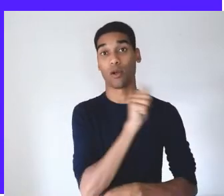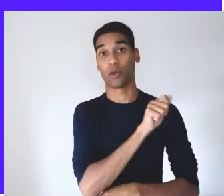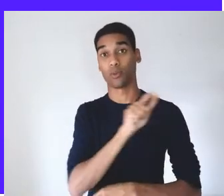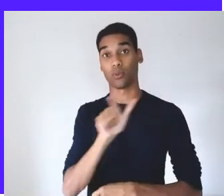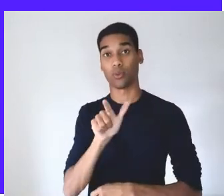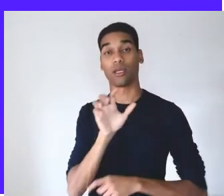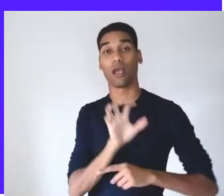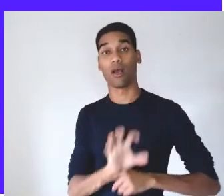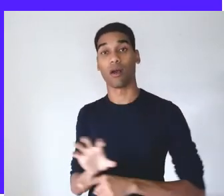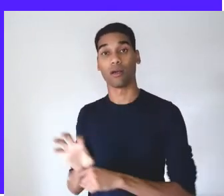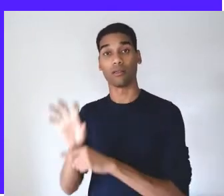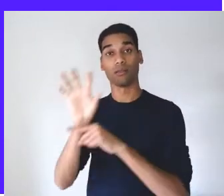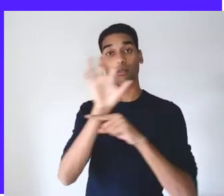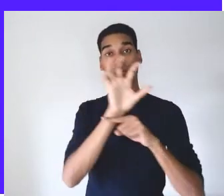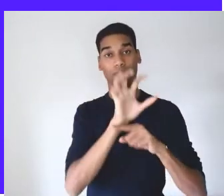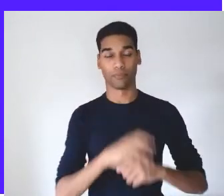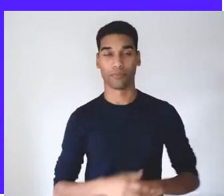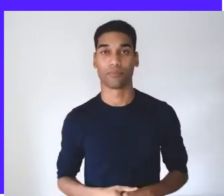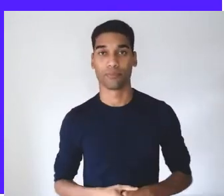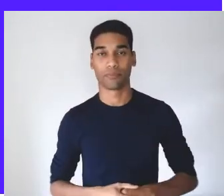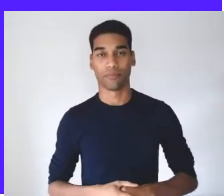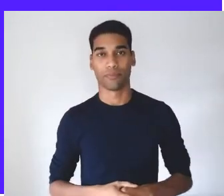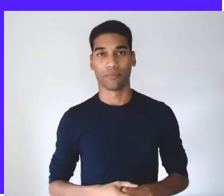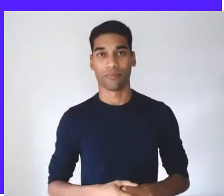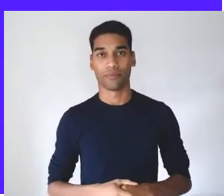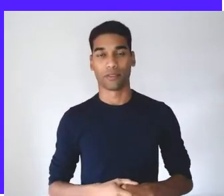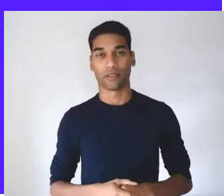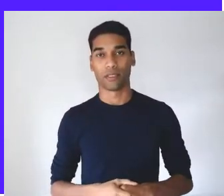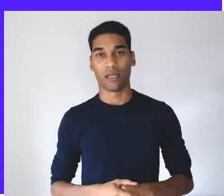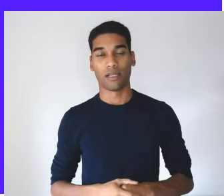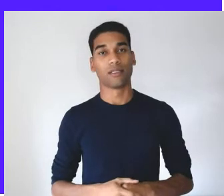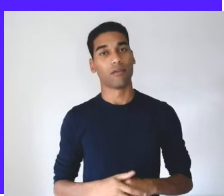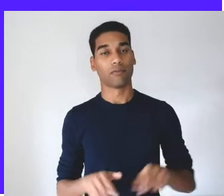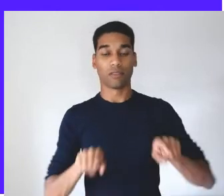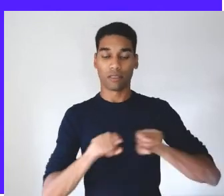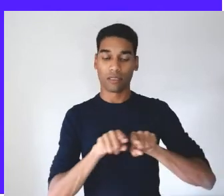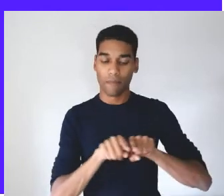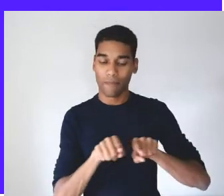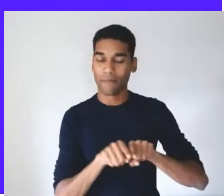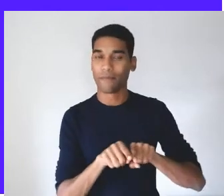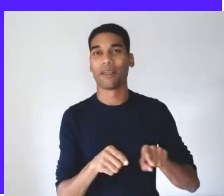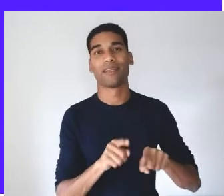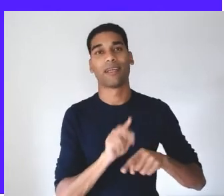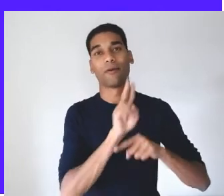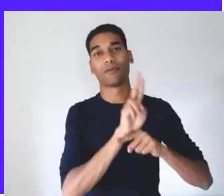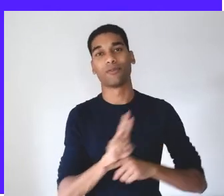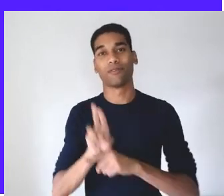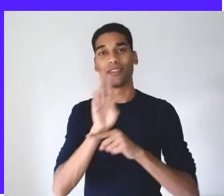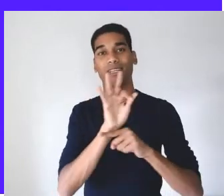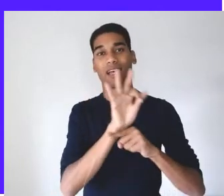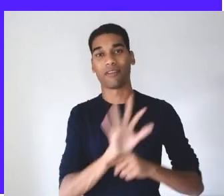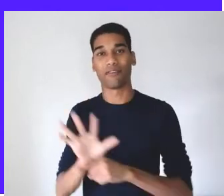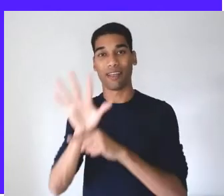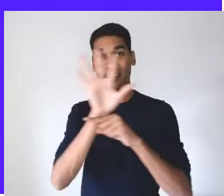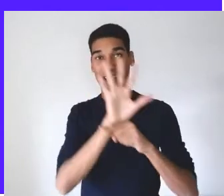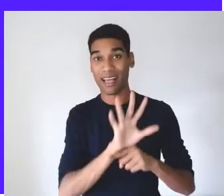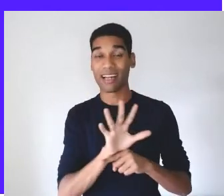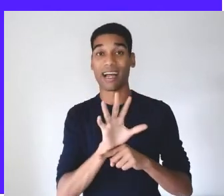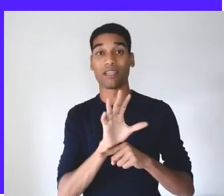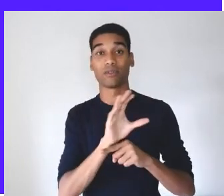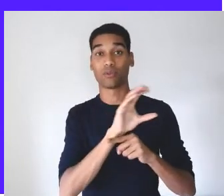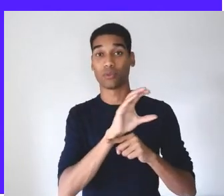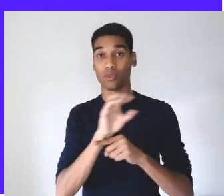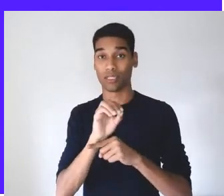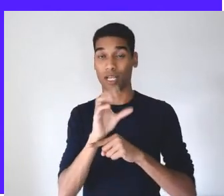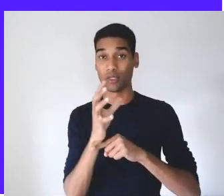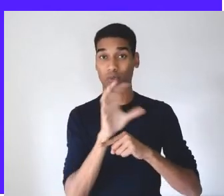outras questões. Você tinha algumas iniciativas em universidades federais do Centro-Oeste que a gente não conhecia, a gente simplesmente não